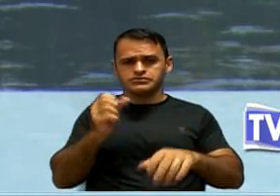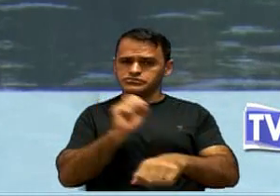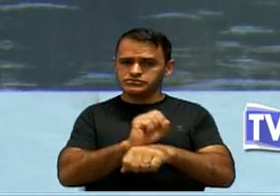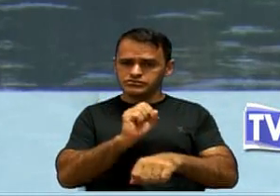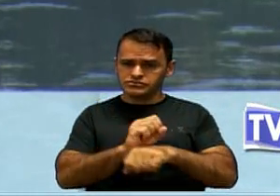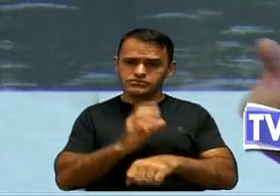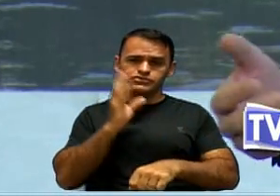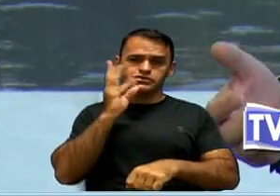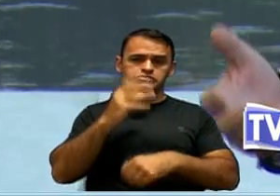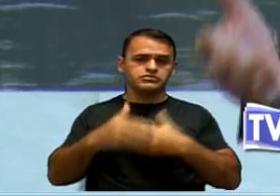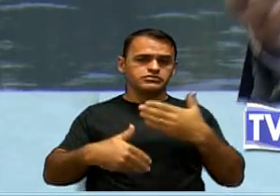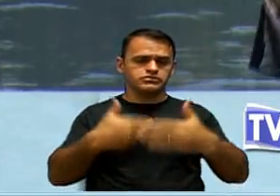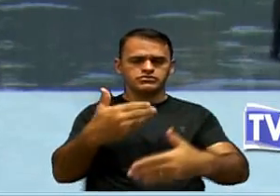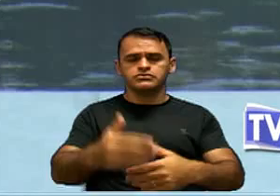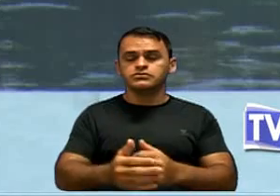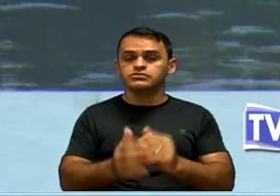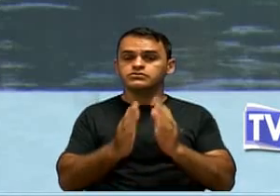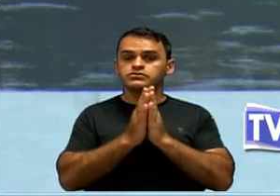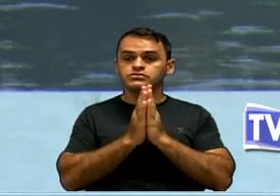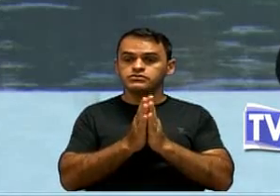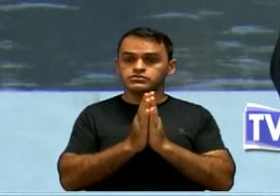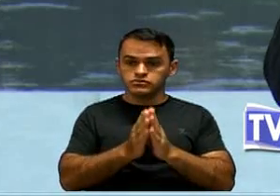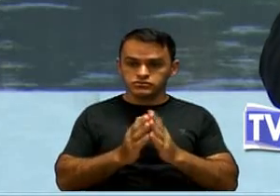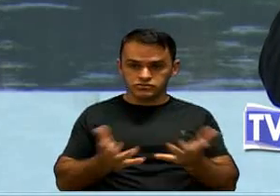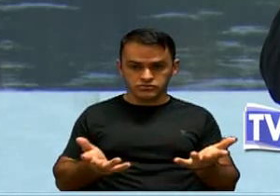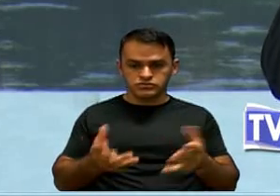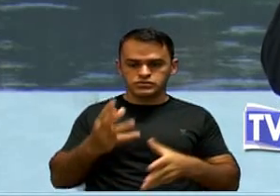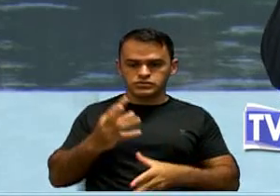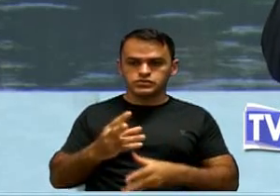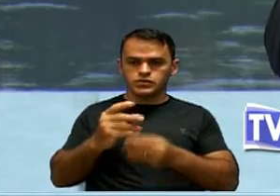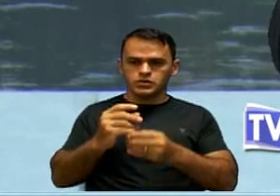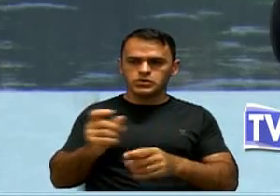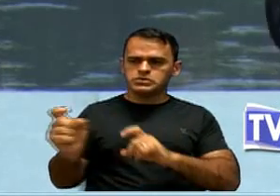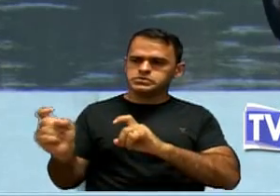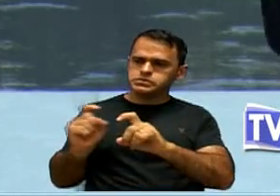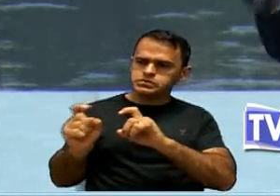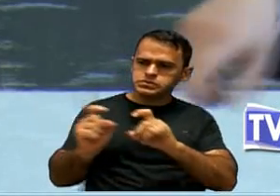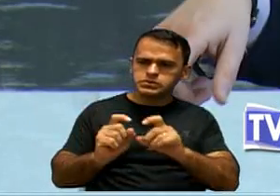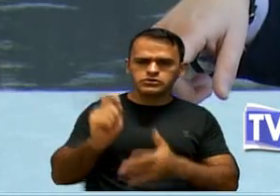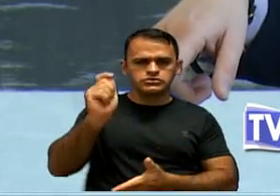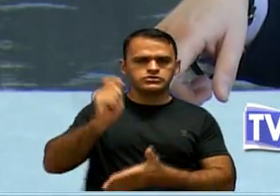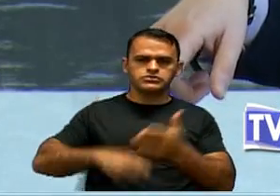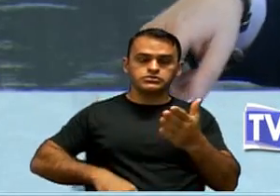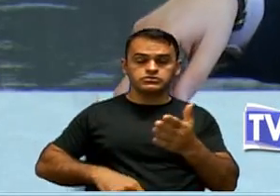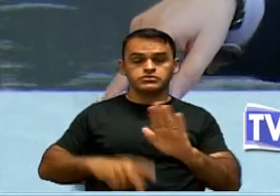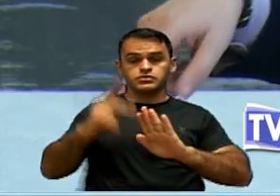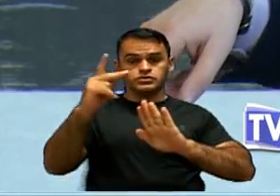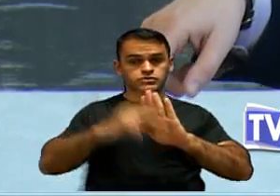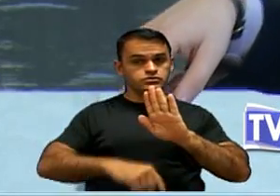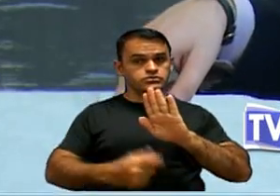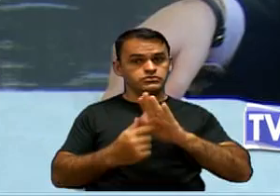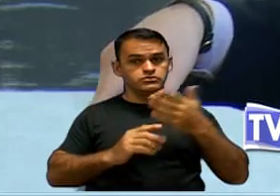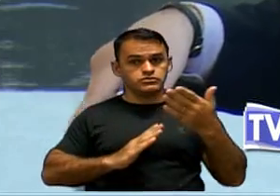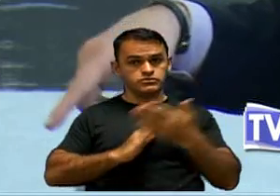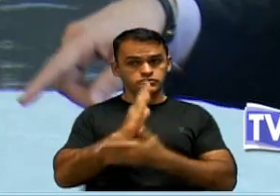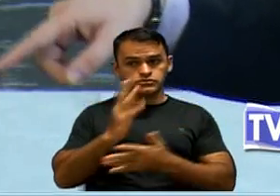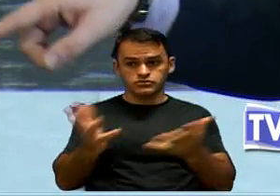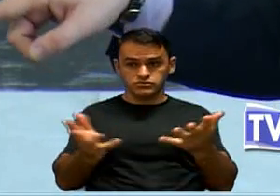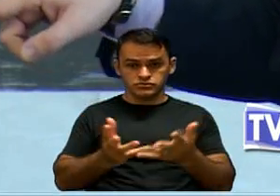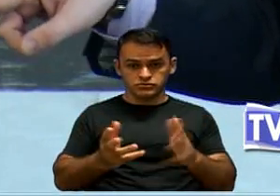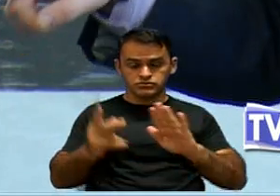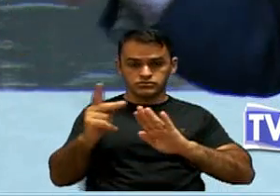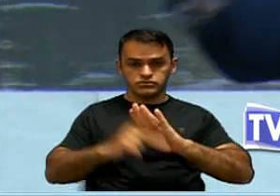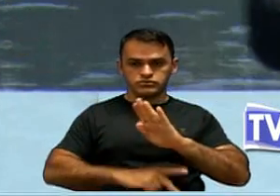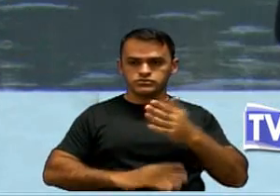colegas vereadores que possam dar os pareceres a essas emendas, porque... Esse projeto que nós acabamos de aprovar agora,